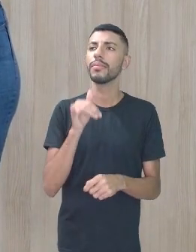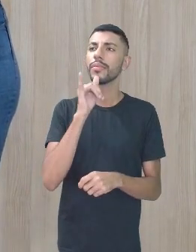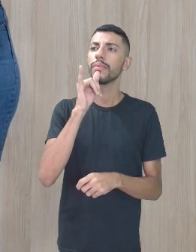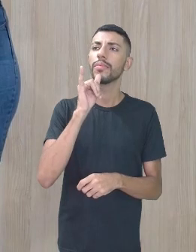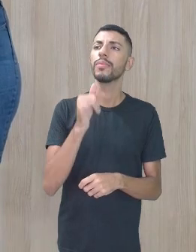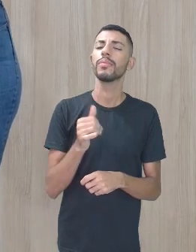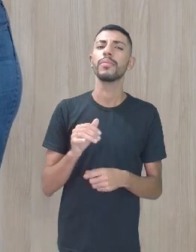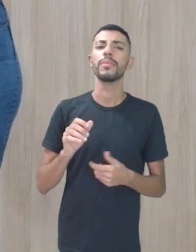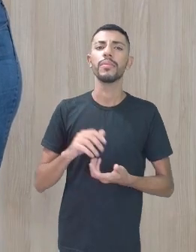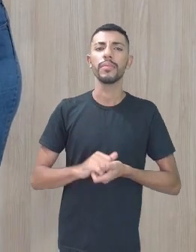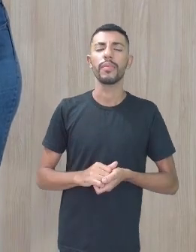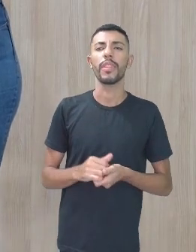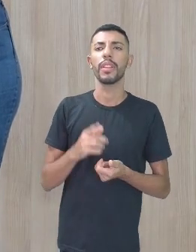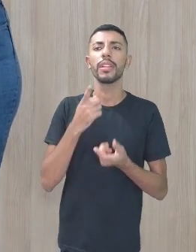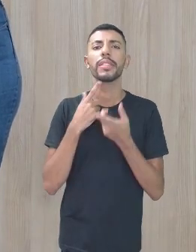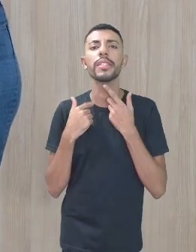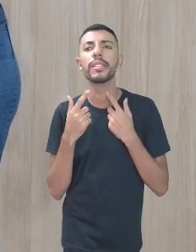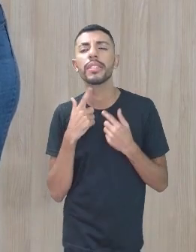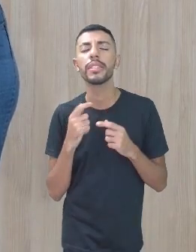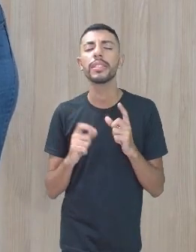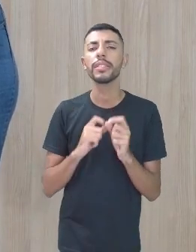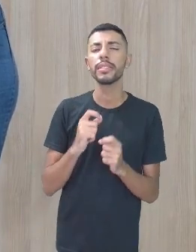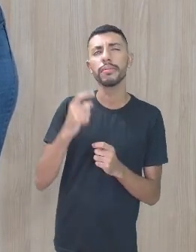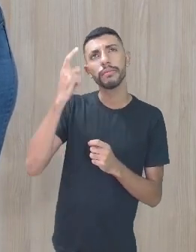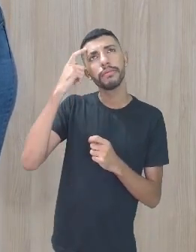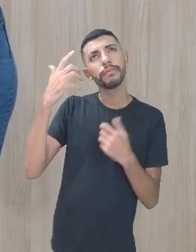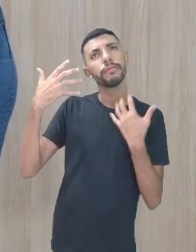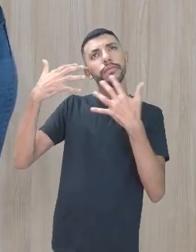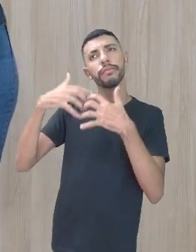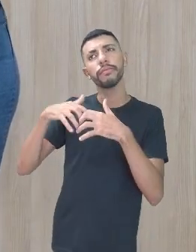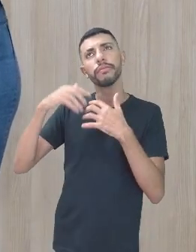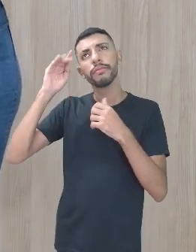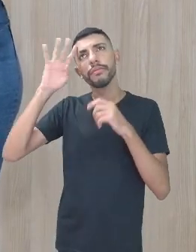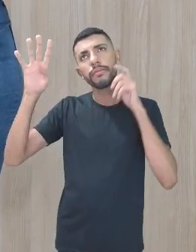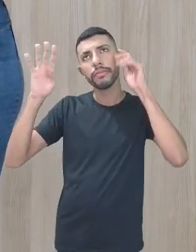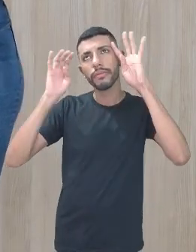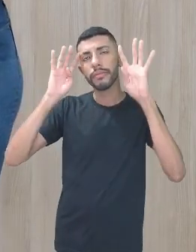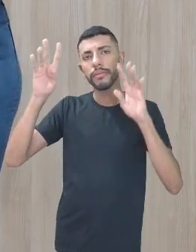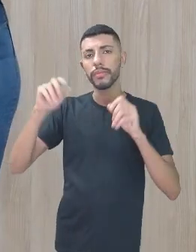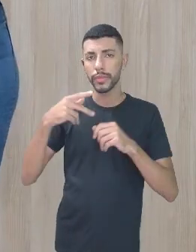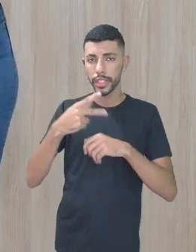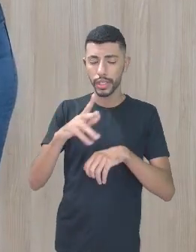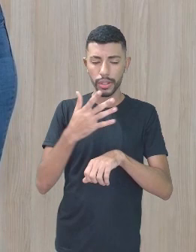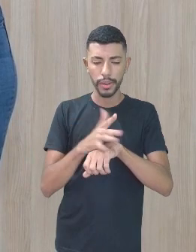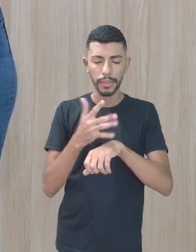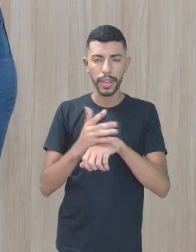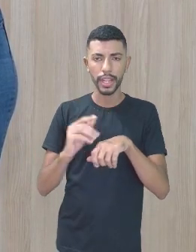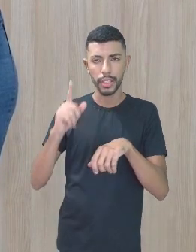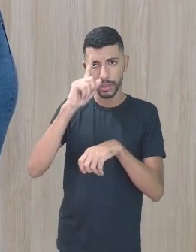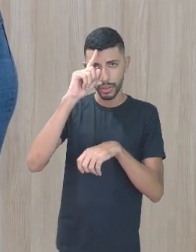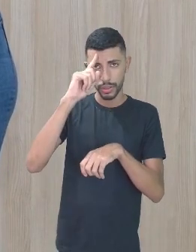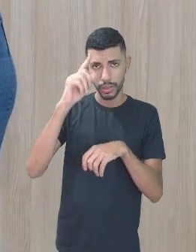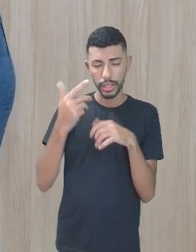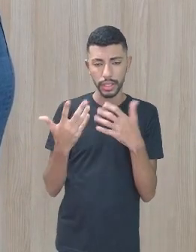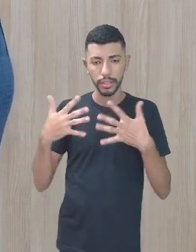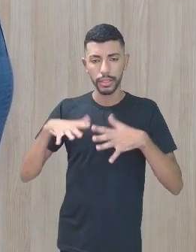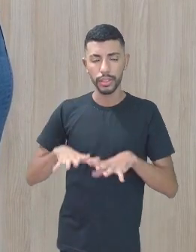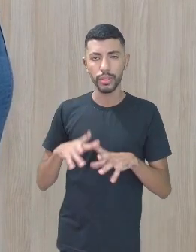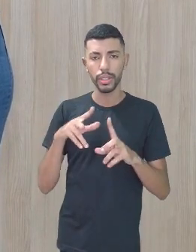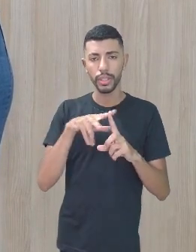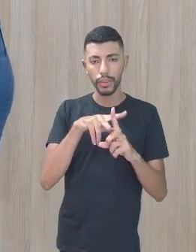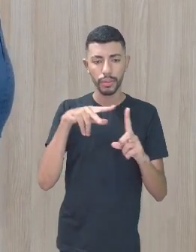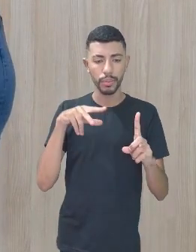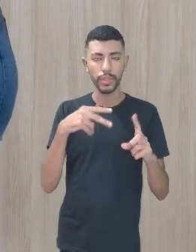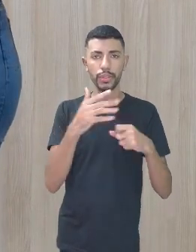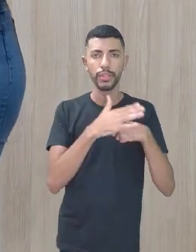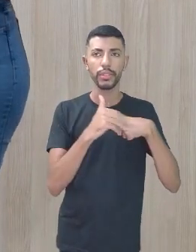o desejo, a vontade de pensar, de refletir, de incluir nas suas práticas diárias na escola o olhar para o